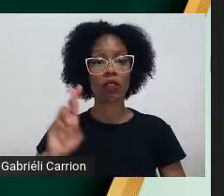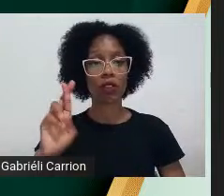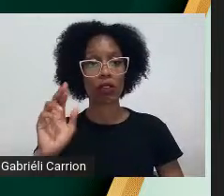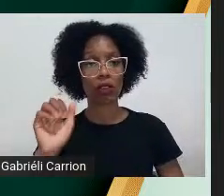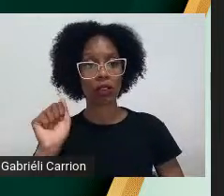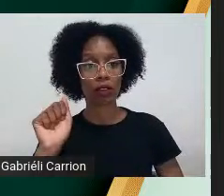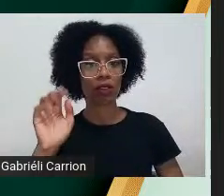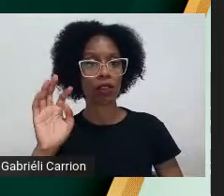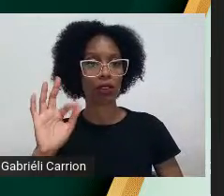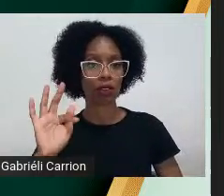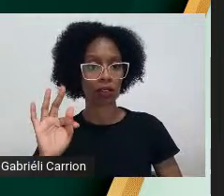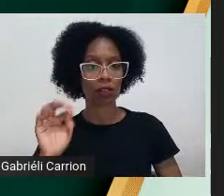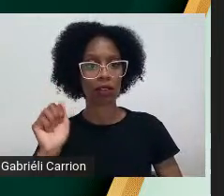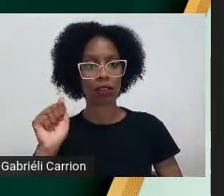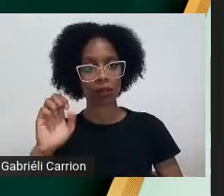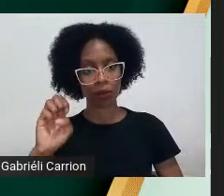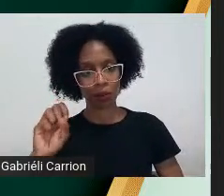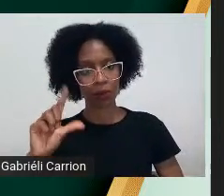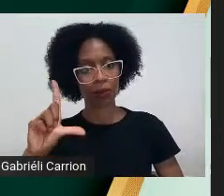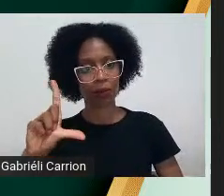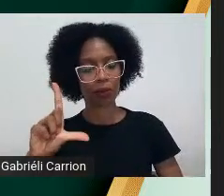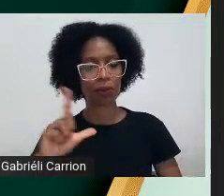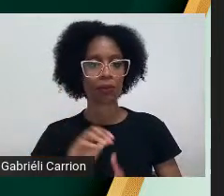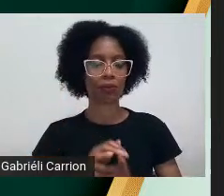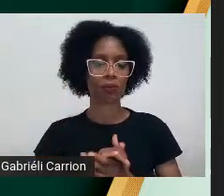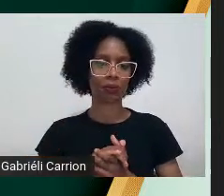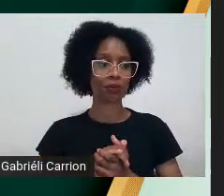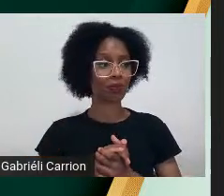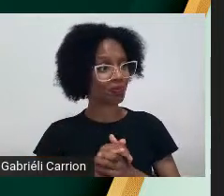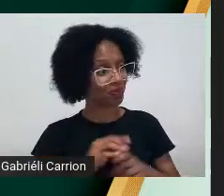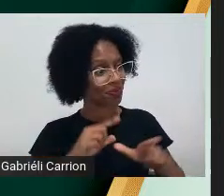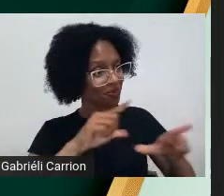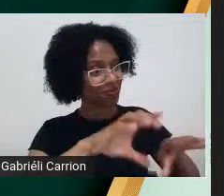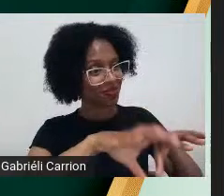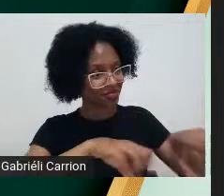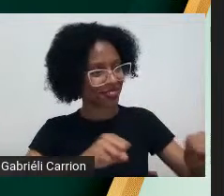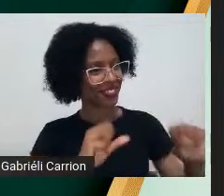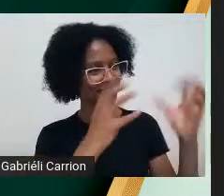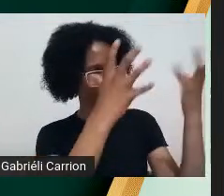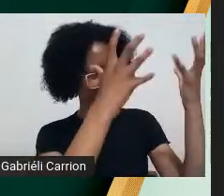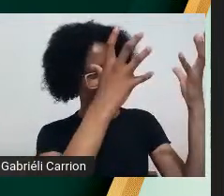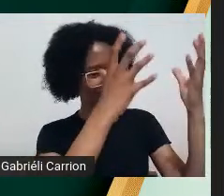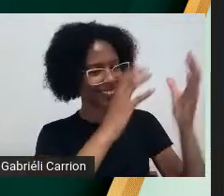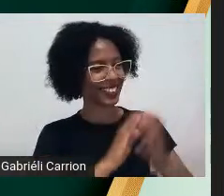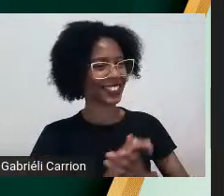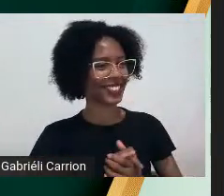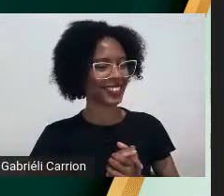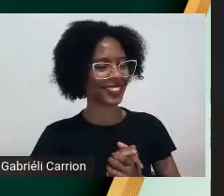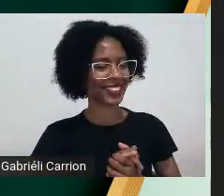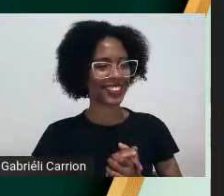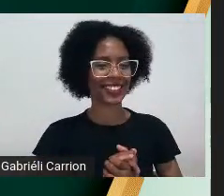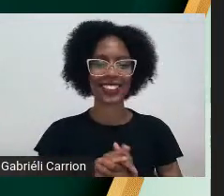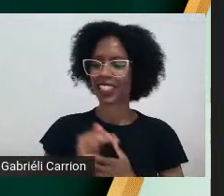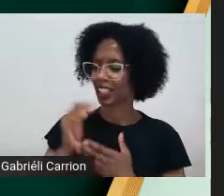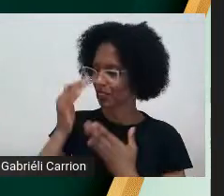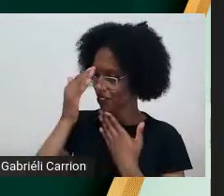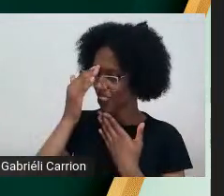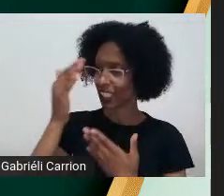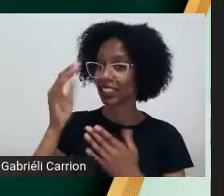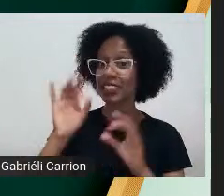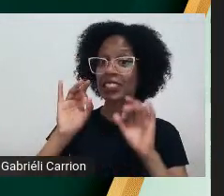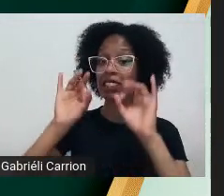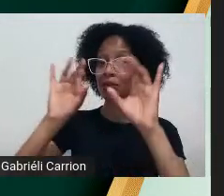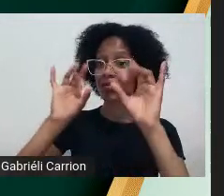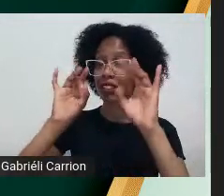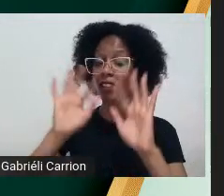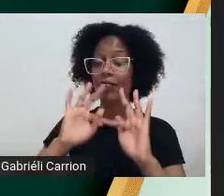Oliveira. Rafael Aquino de Oliveira, confira-te o grau. Parabéns. Agradeço em especial a minha